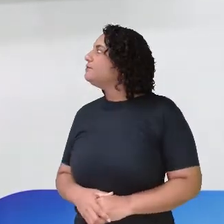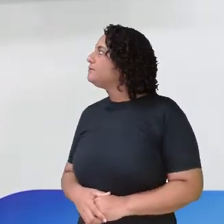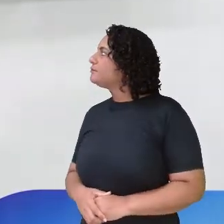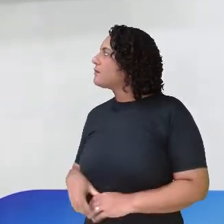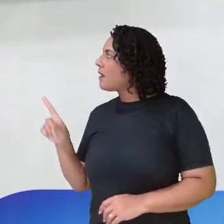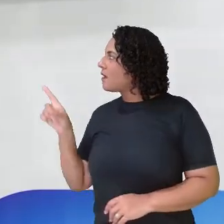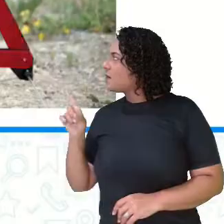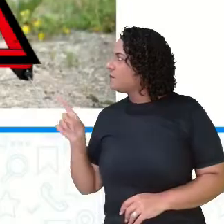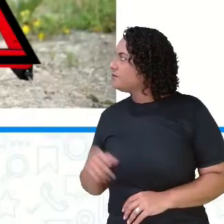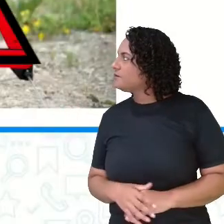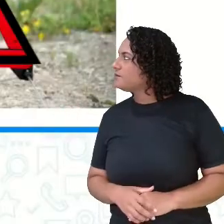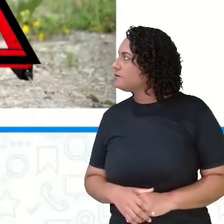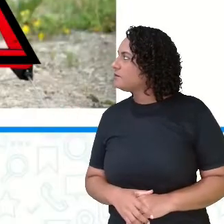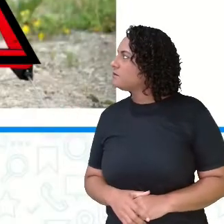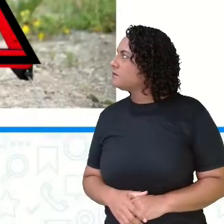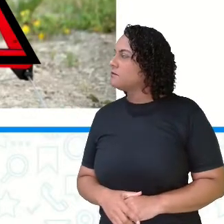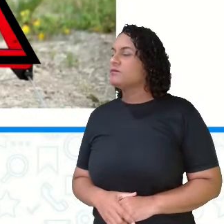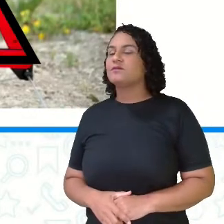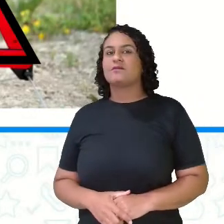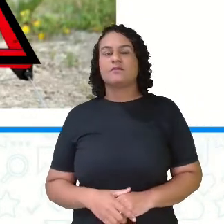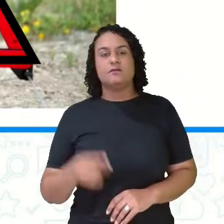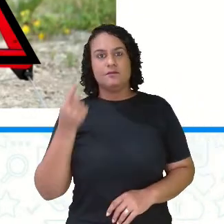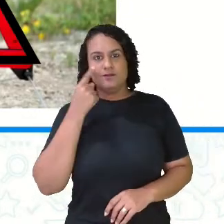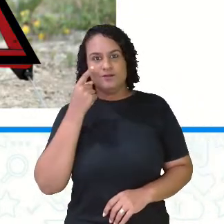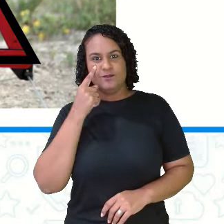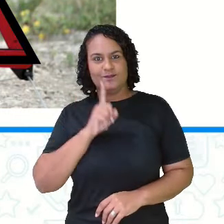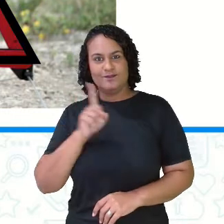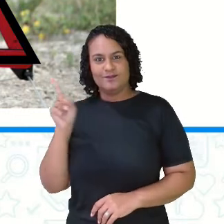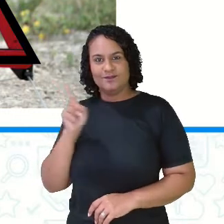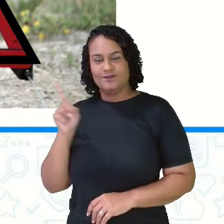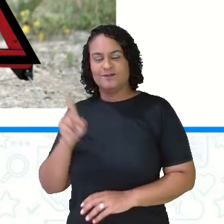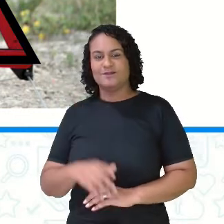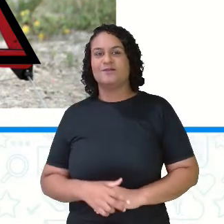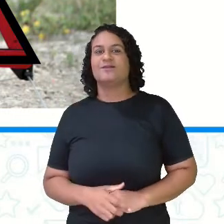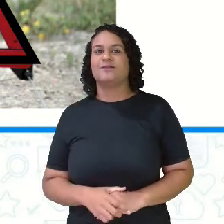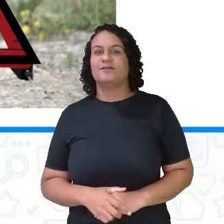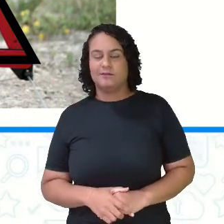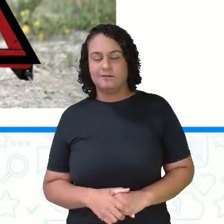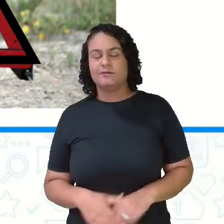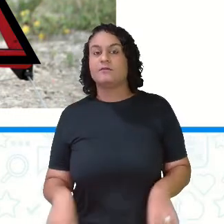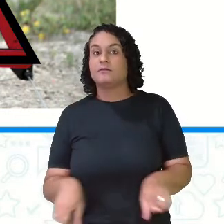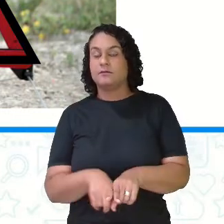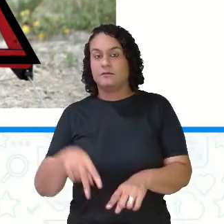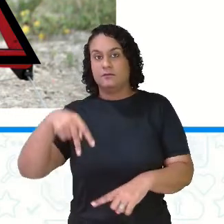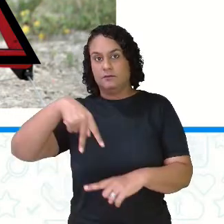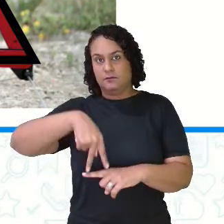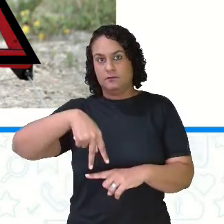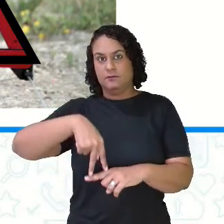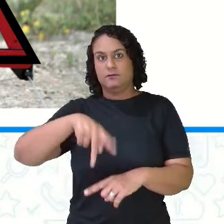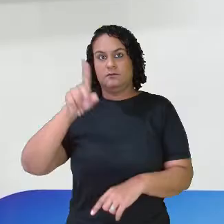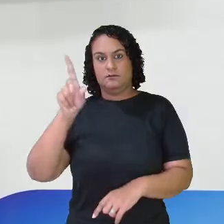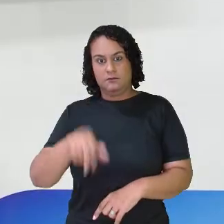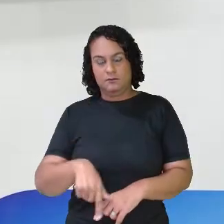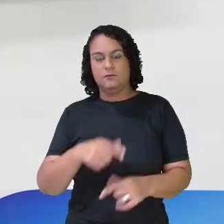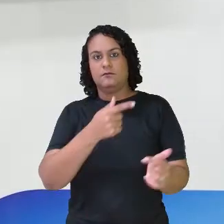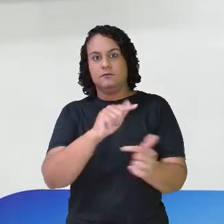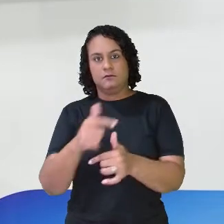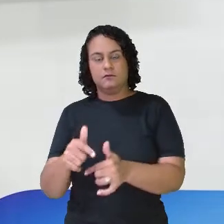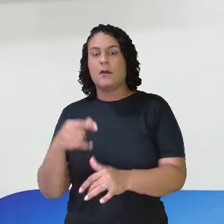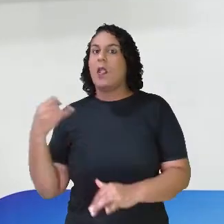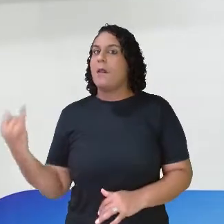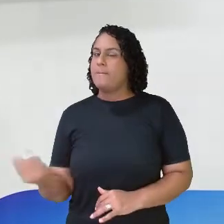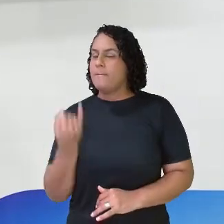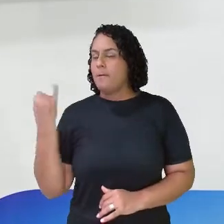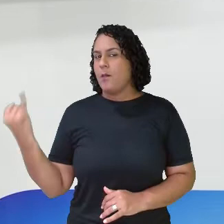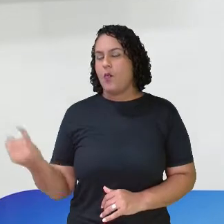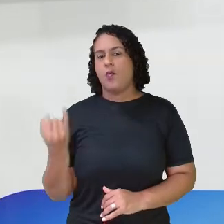plana. Olha aqui o sinalizador, olha aqui. Inclusive, o triângulo é uma forma geométrica muito importante,